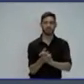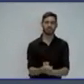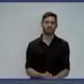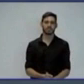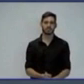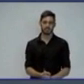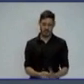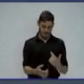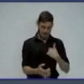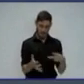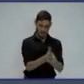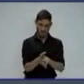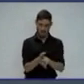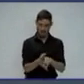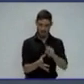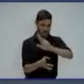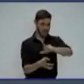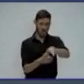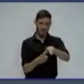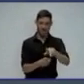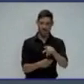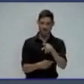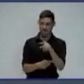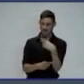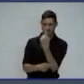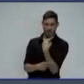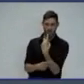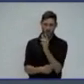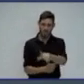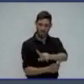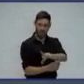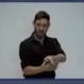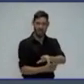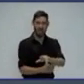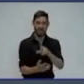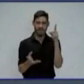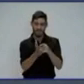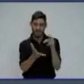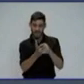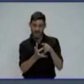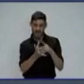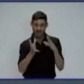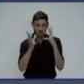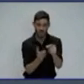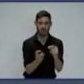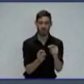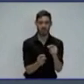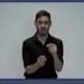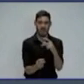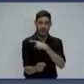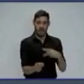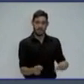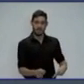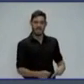Não sou eu mesmo que digo isso, nem nenhum de nós. Na verdade, até todos os ex-presidentes do TSE